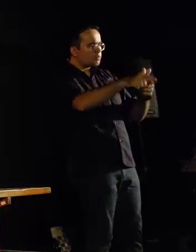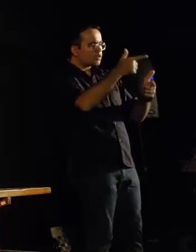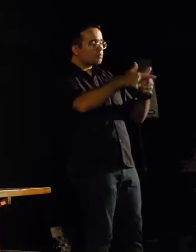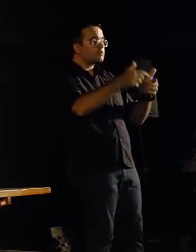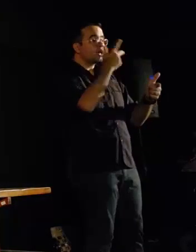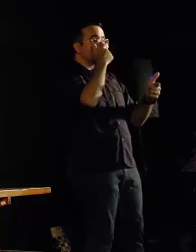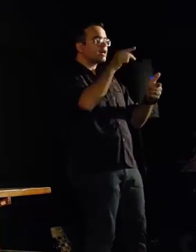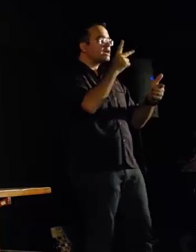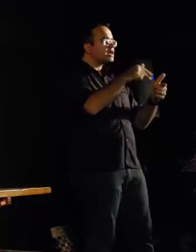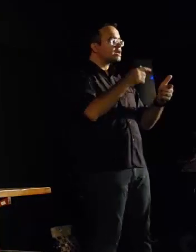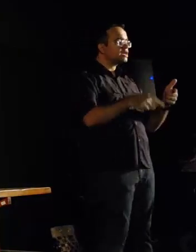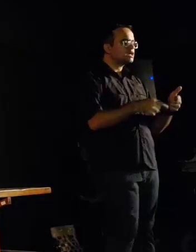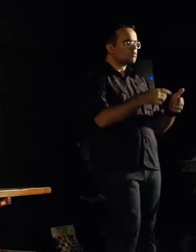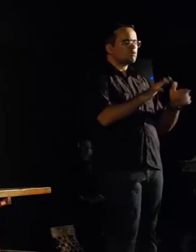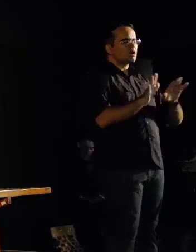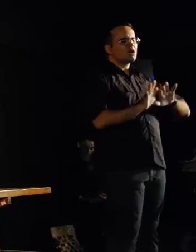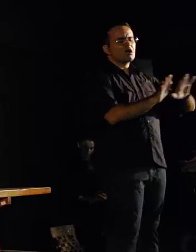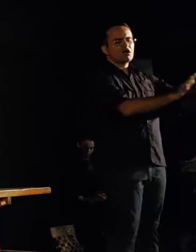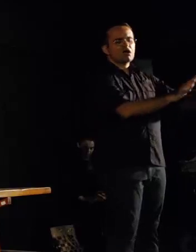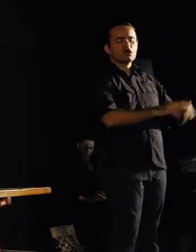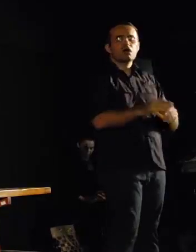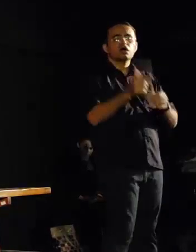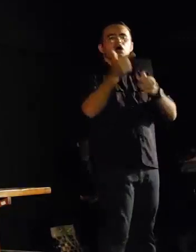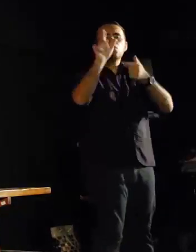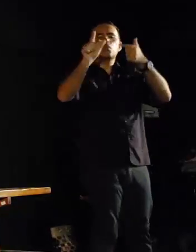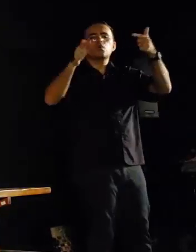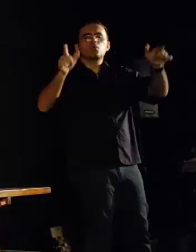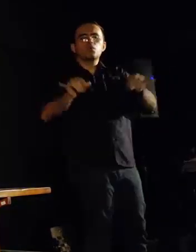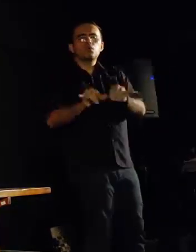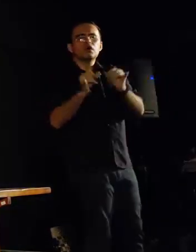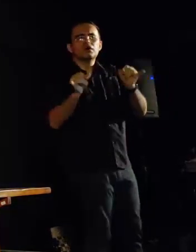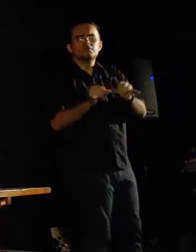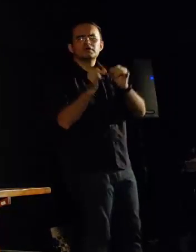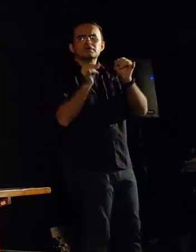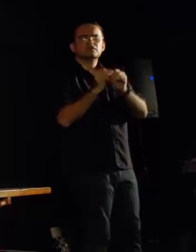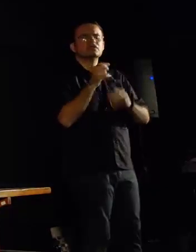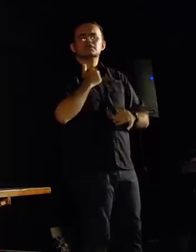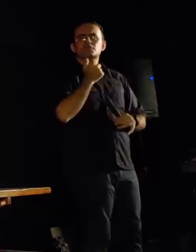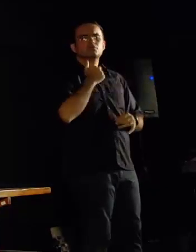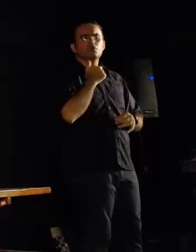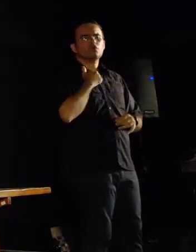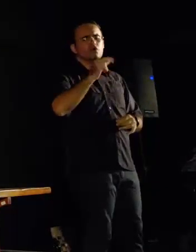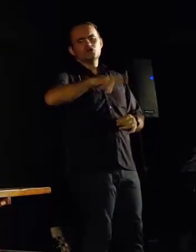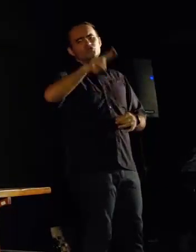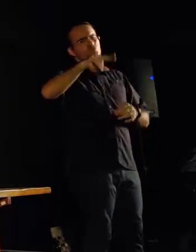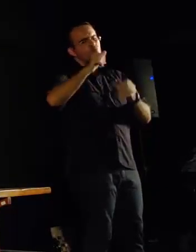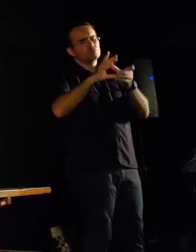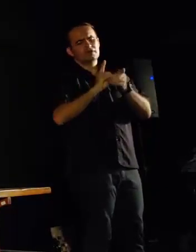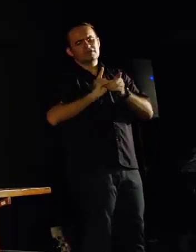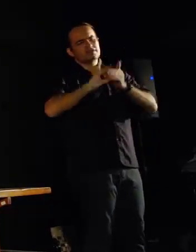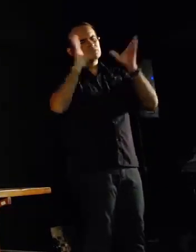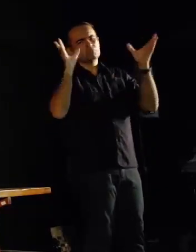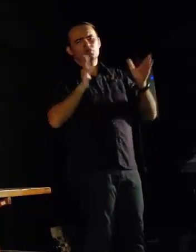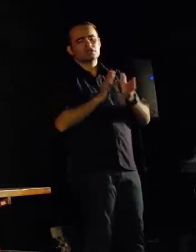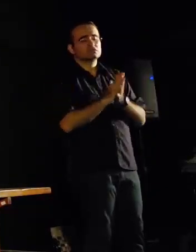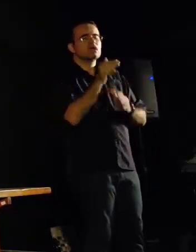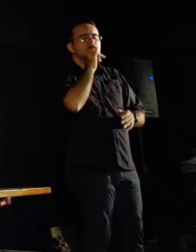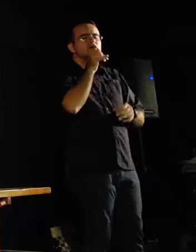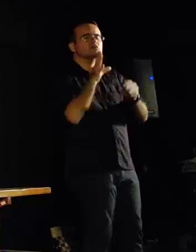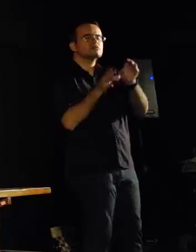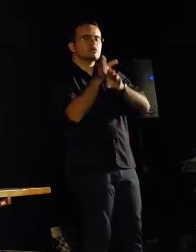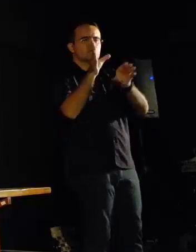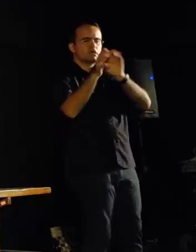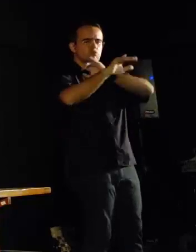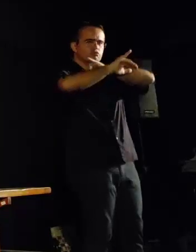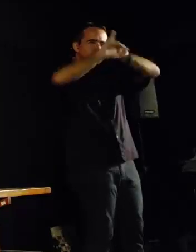de participação popular. Não é uma democracia. Nunca foi. Eu lembraria a vocês uma coisa, por exemplo, no ano passado,